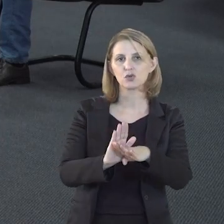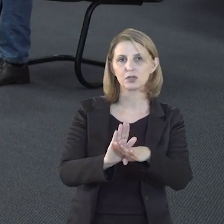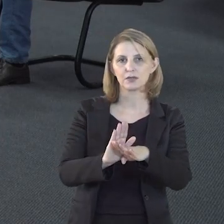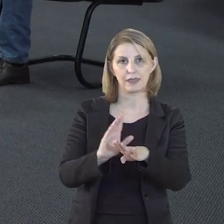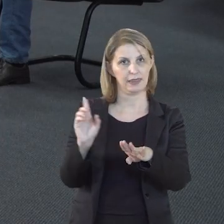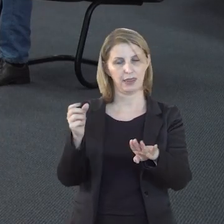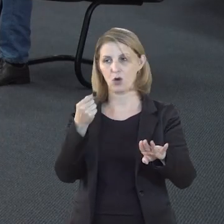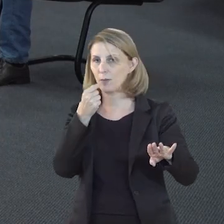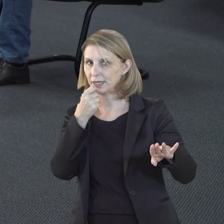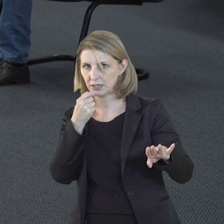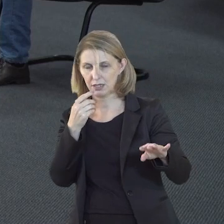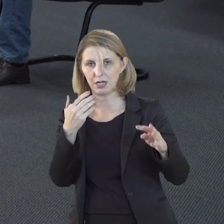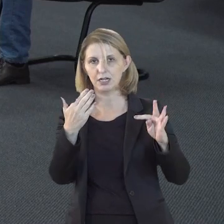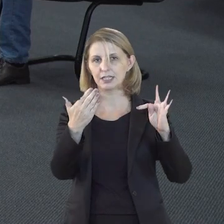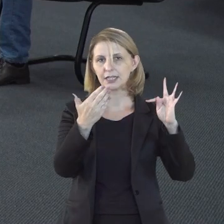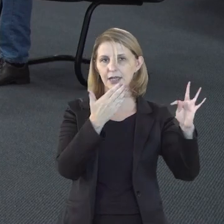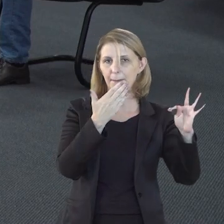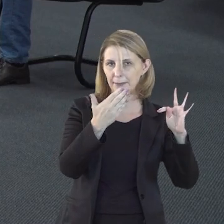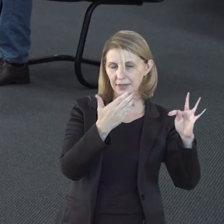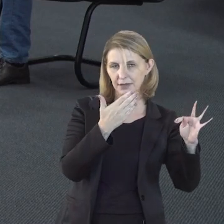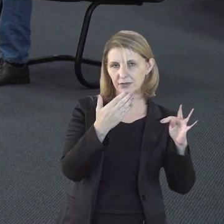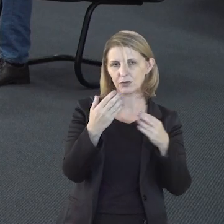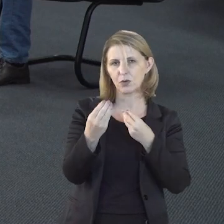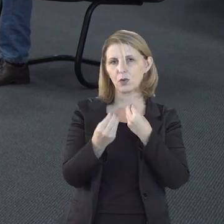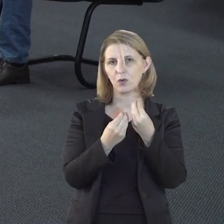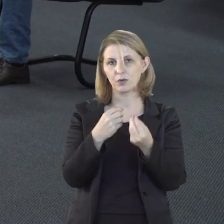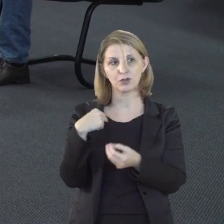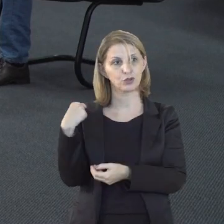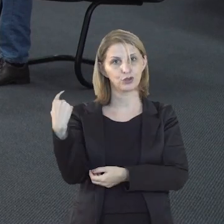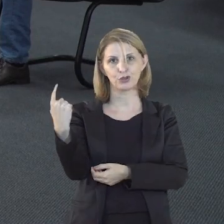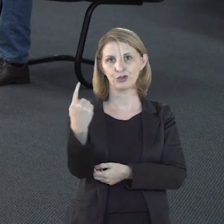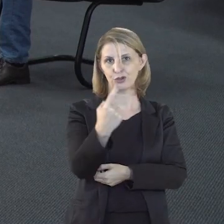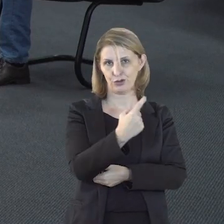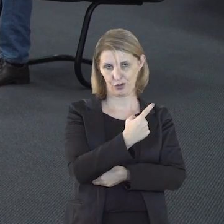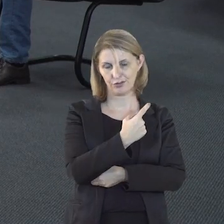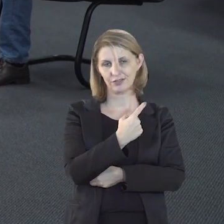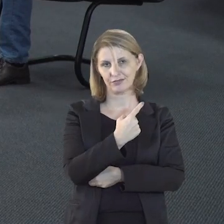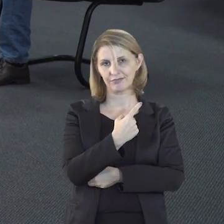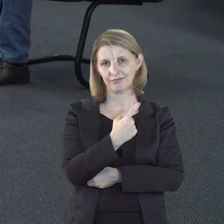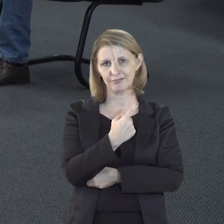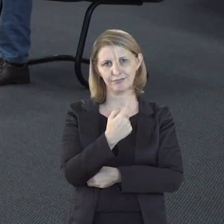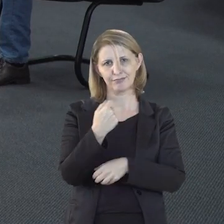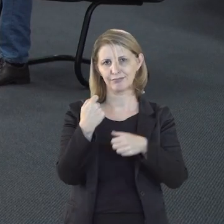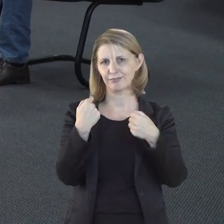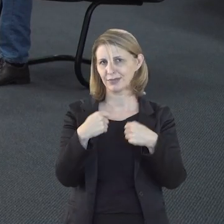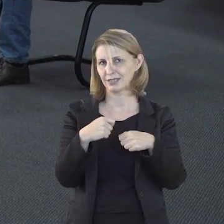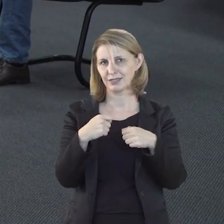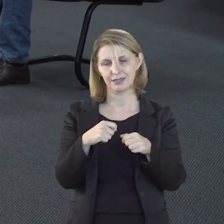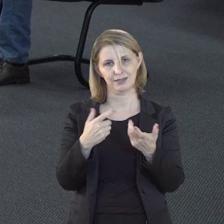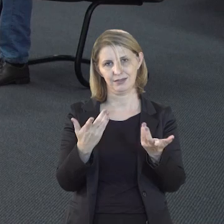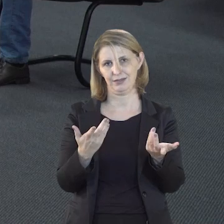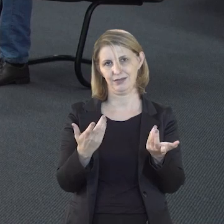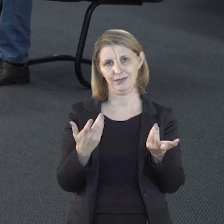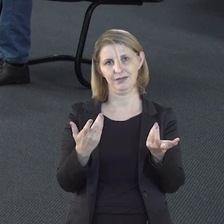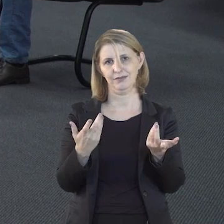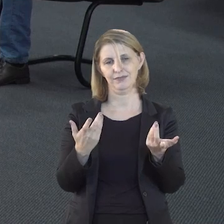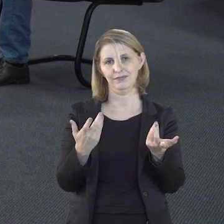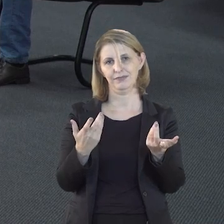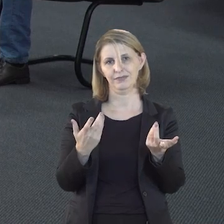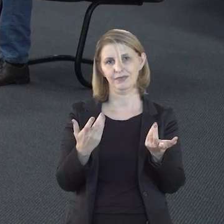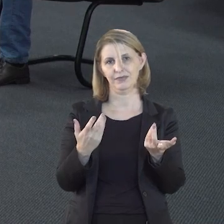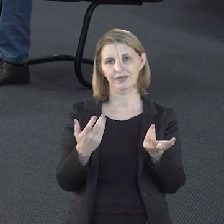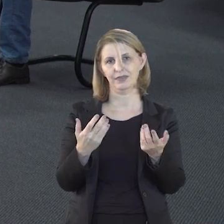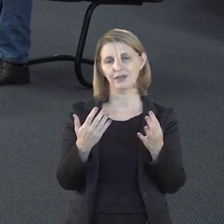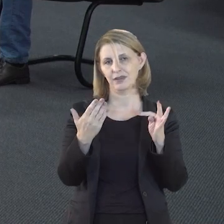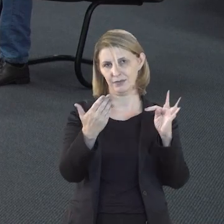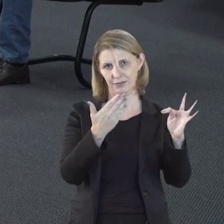intervenções não medicamentosas. O que a gente tem de terapias complementares? Porque todos nós, inevitavelmente, né, vamos chegar